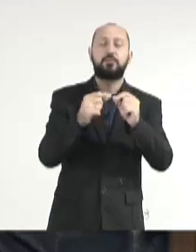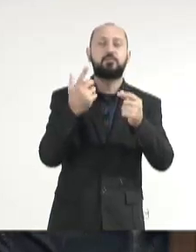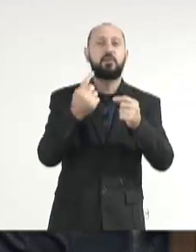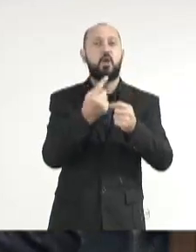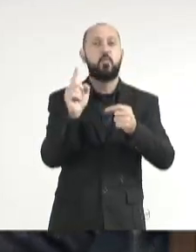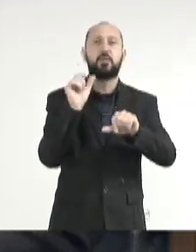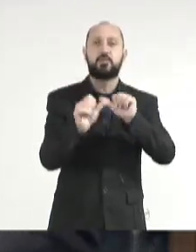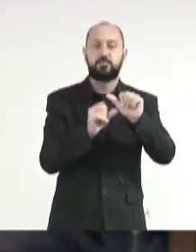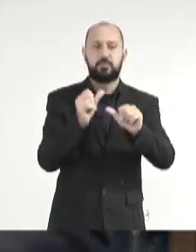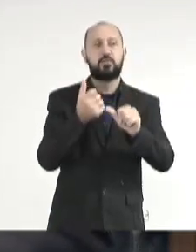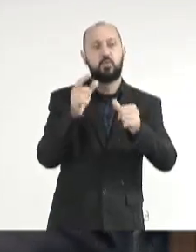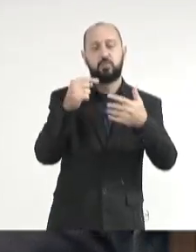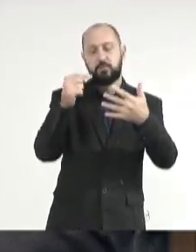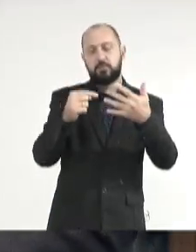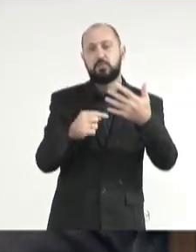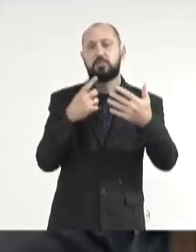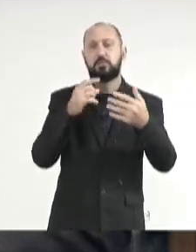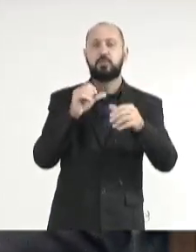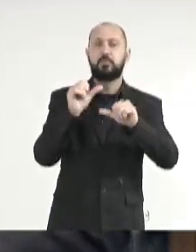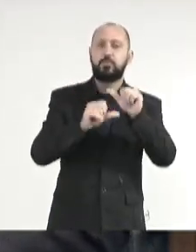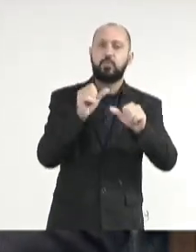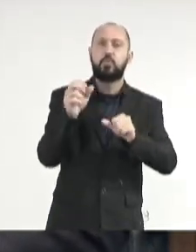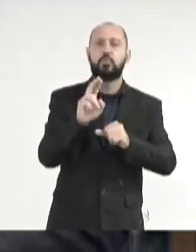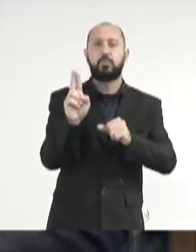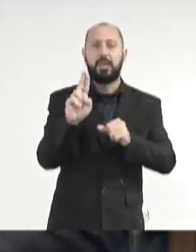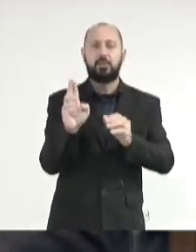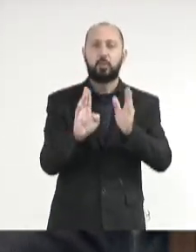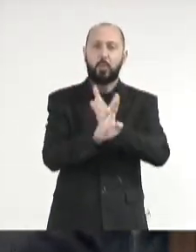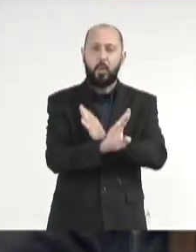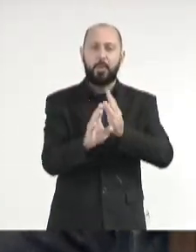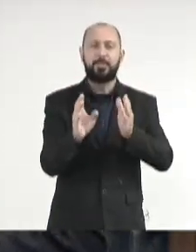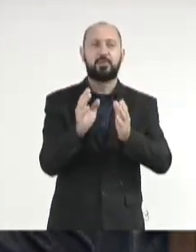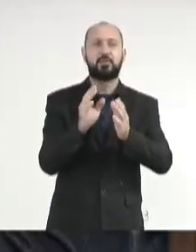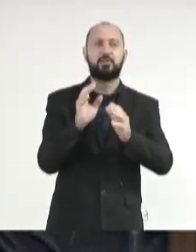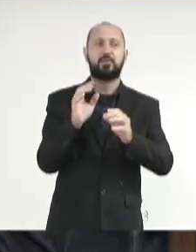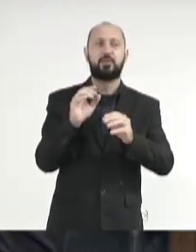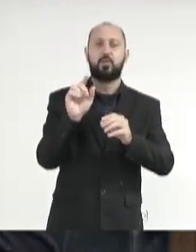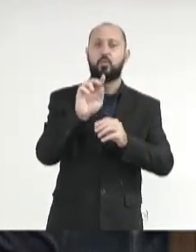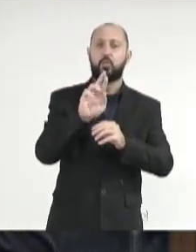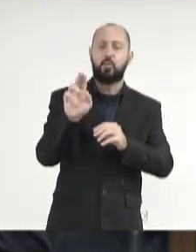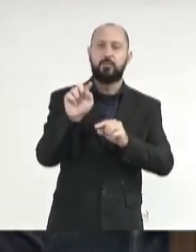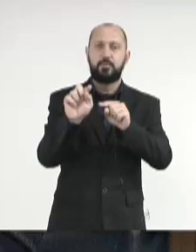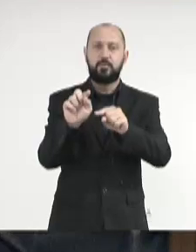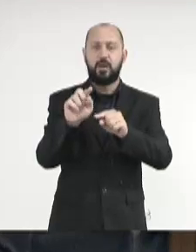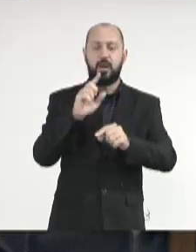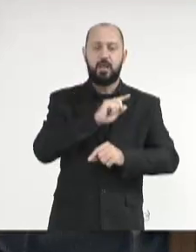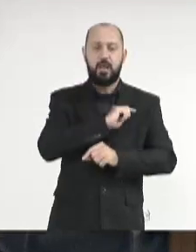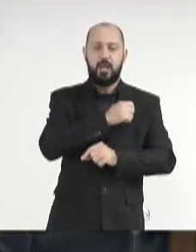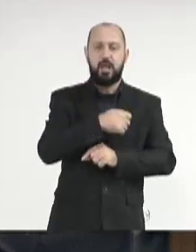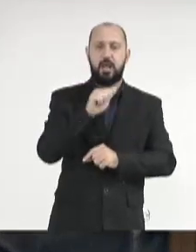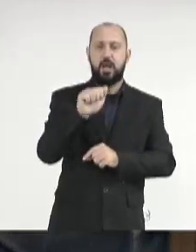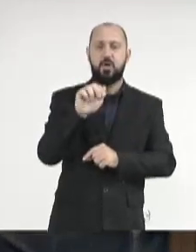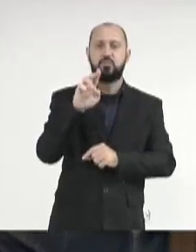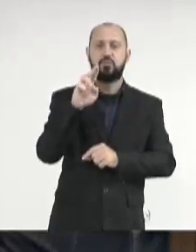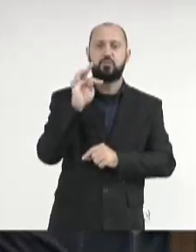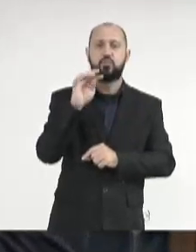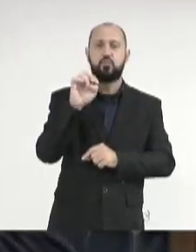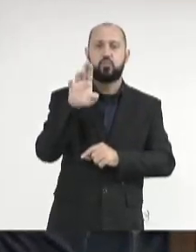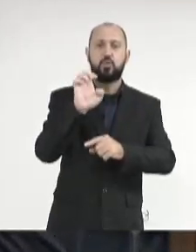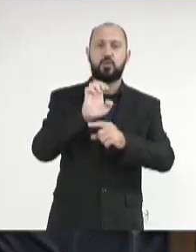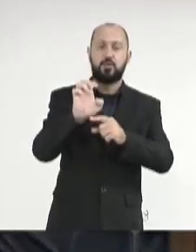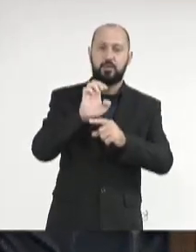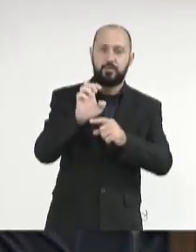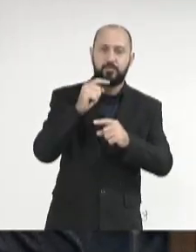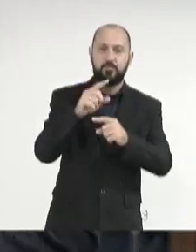uma das mudanças, e tem outras também, com correção de nomenclatura, a troca do nome que era antes auditor estadual,